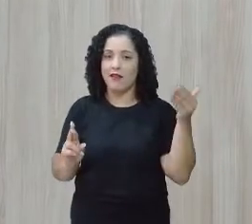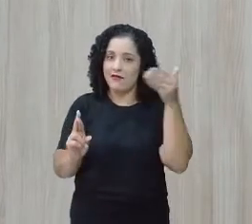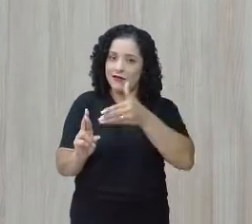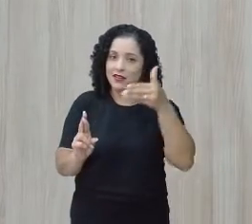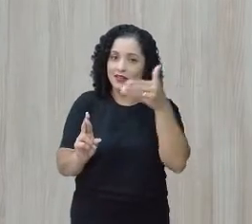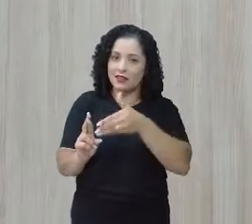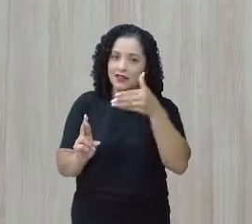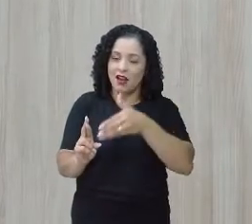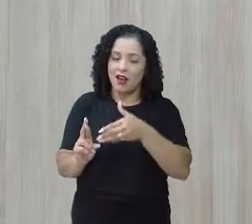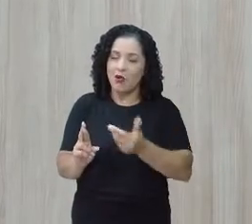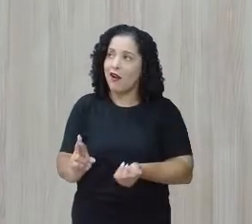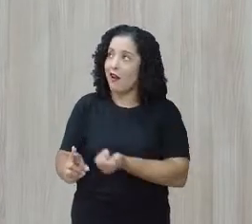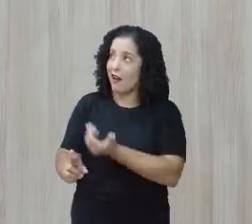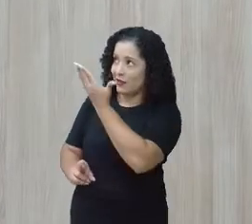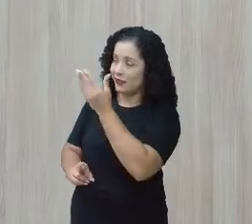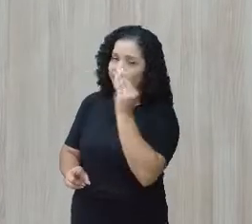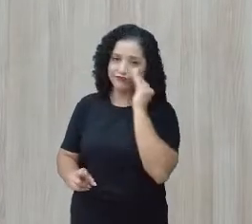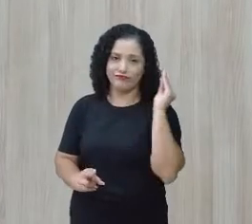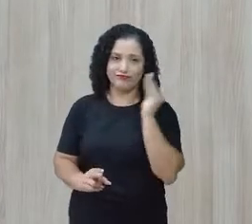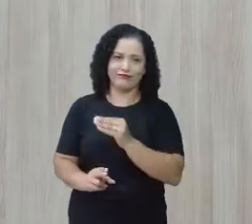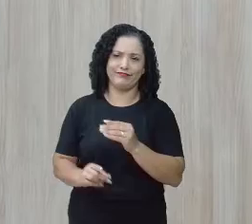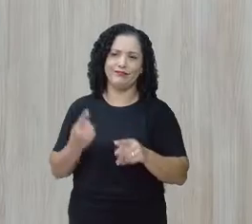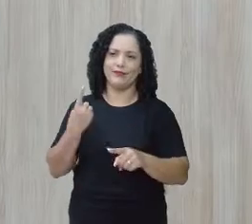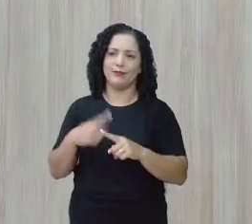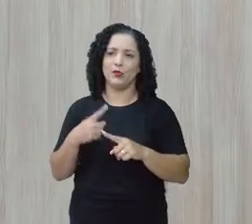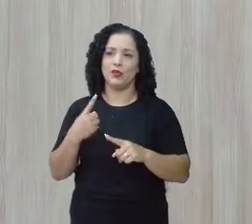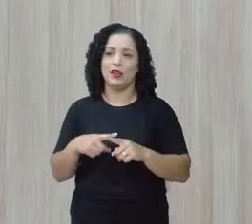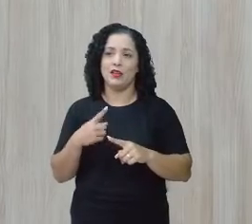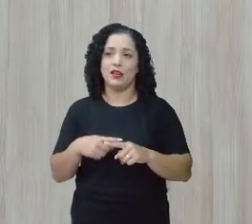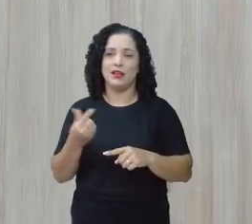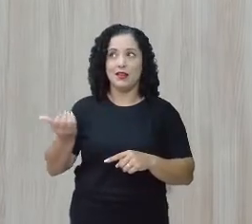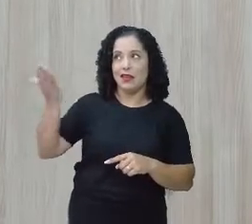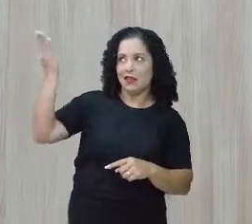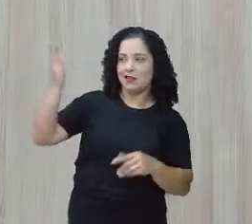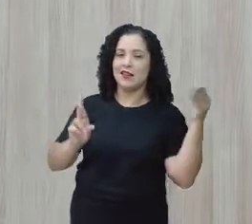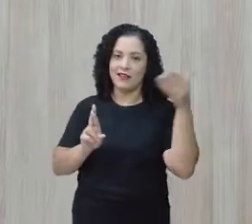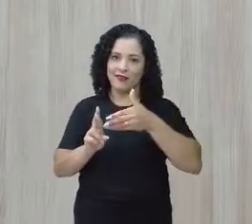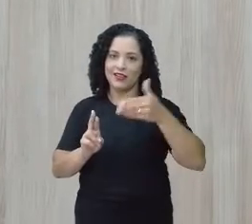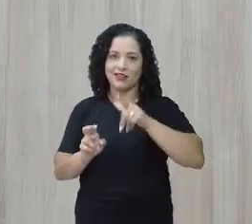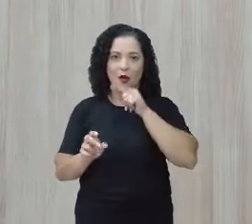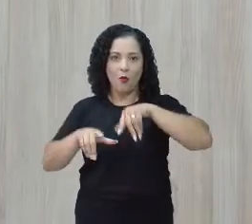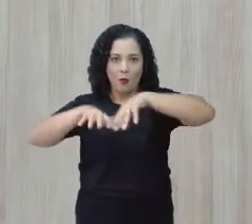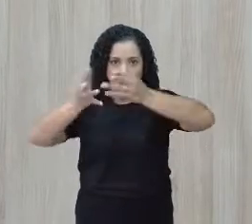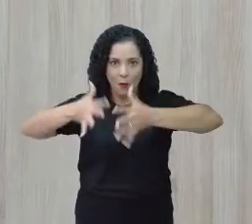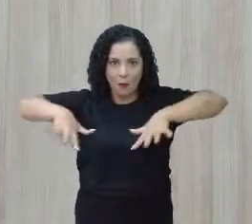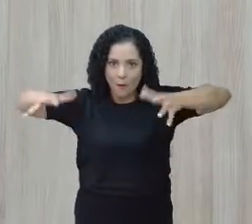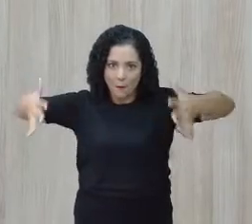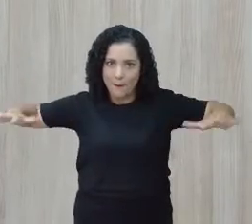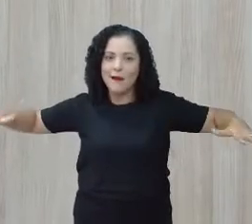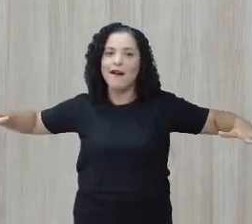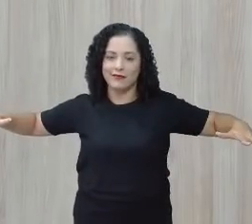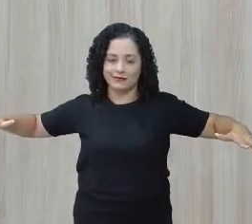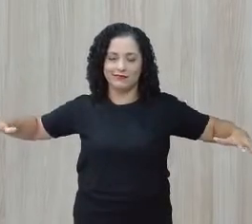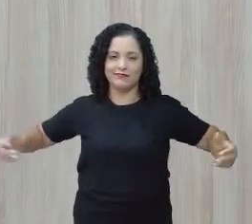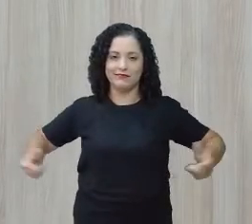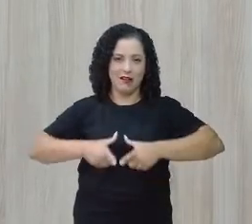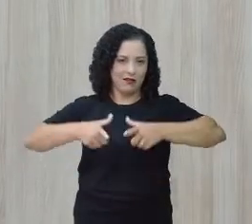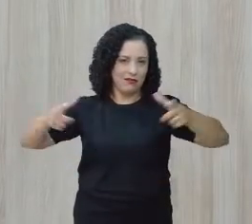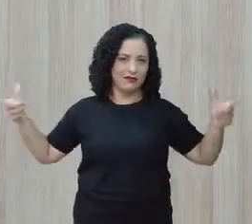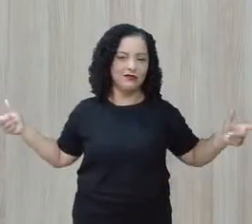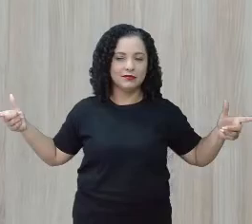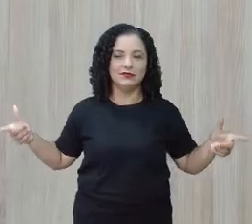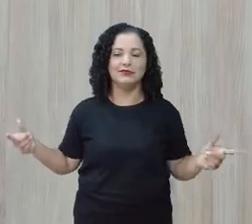é desprezível aí por conta desse referencial em relação aí ao oceano que eu mostrei a